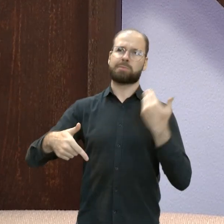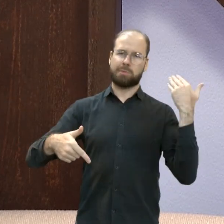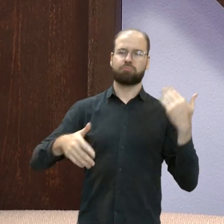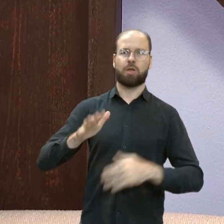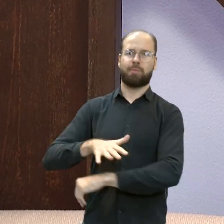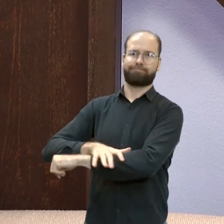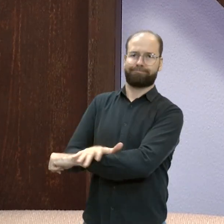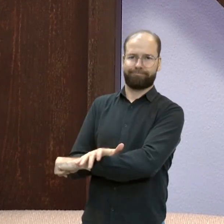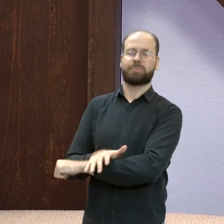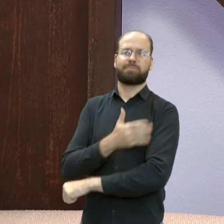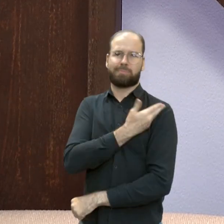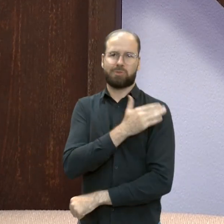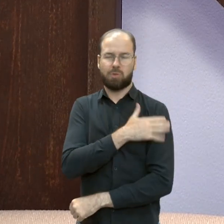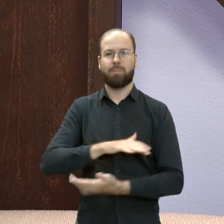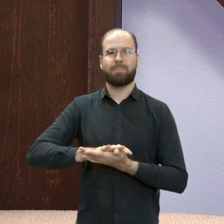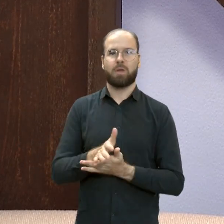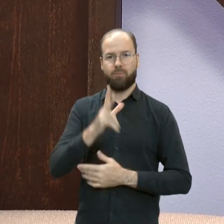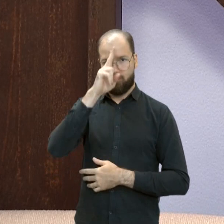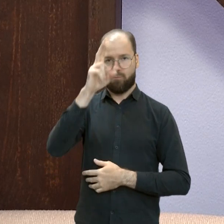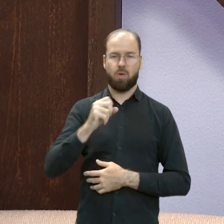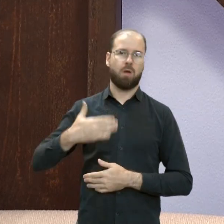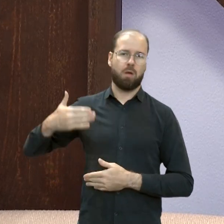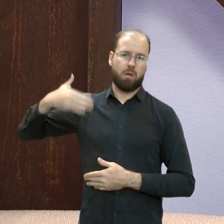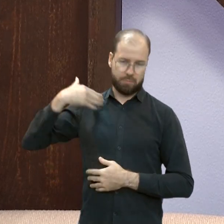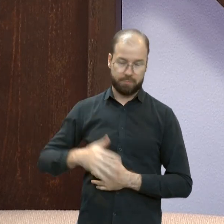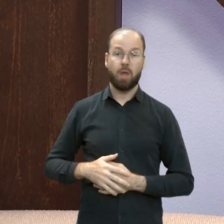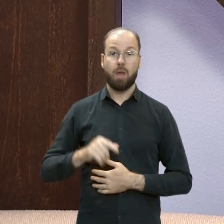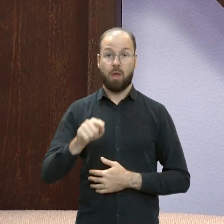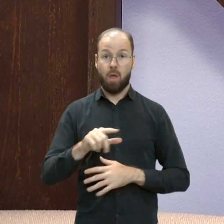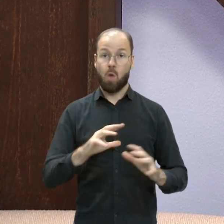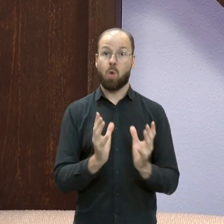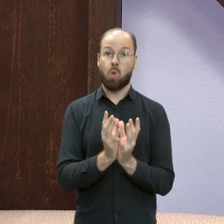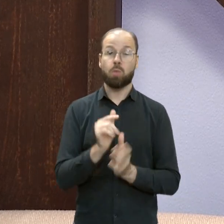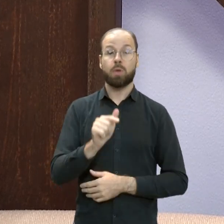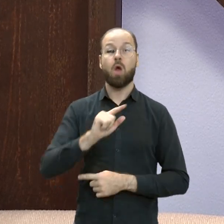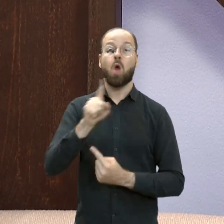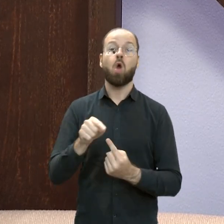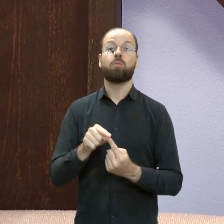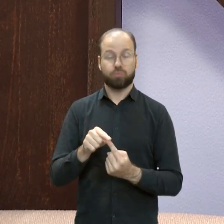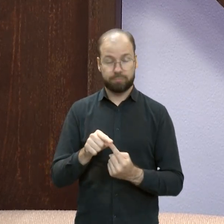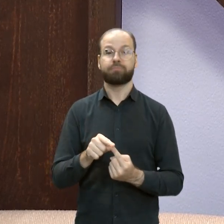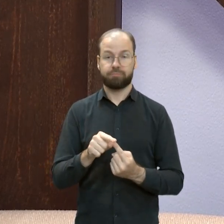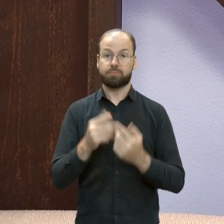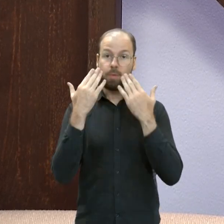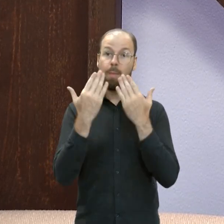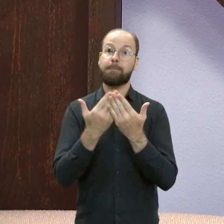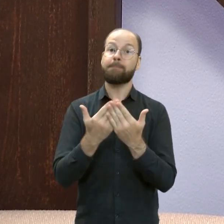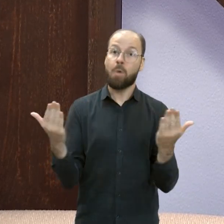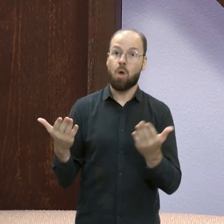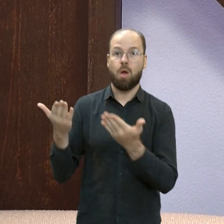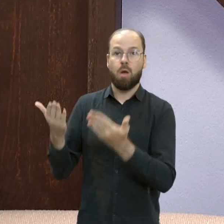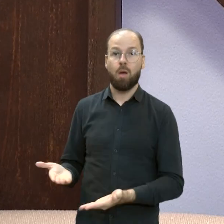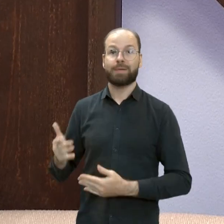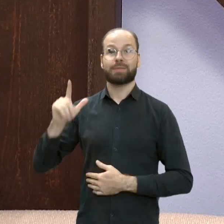tempo na literatura goiana, né? Então a Gira ela tem esse objetivo de trazer a Leodegária e